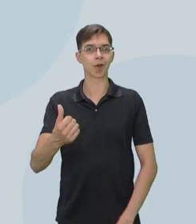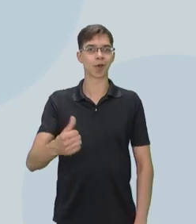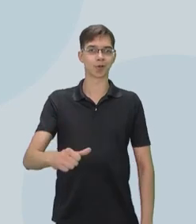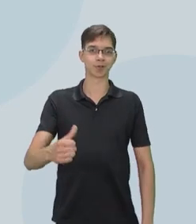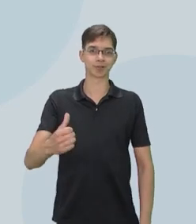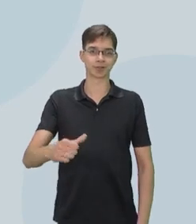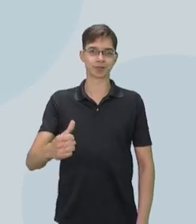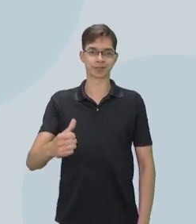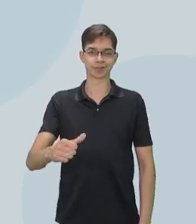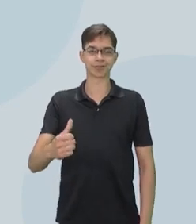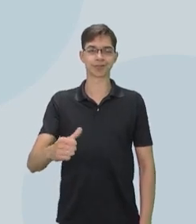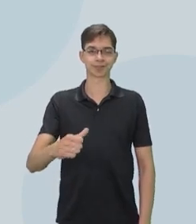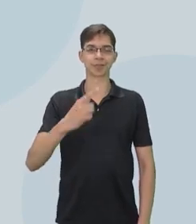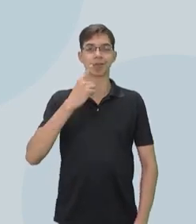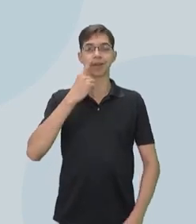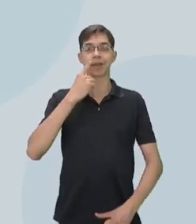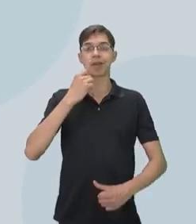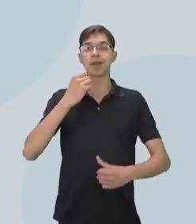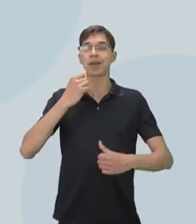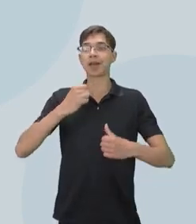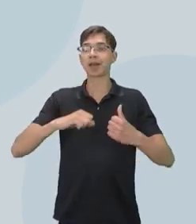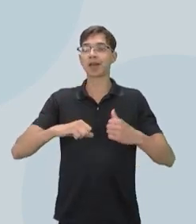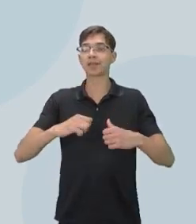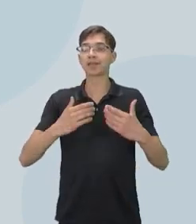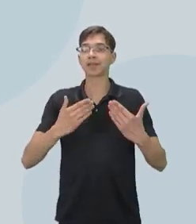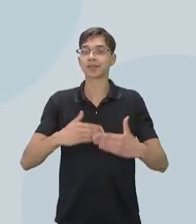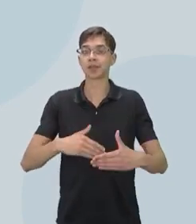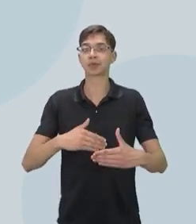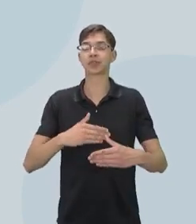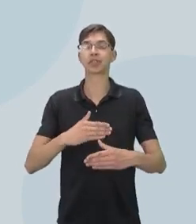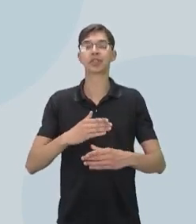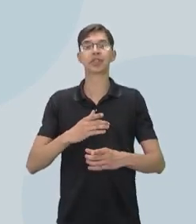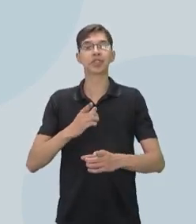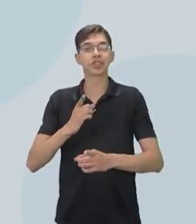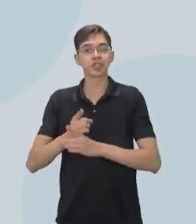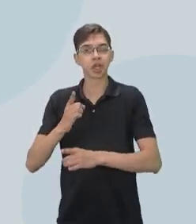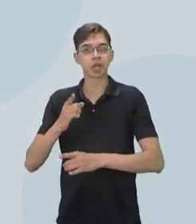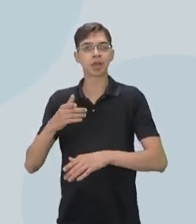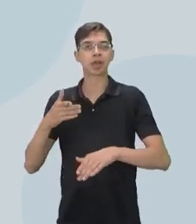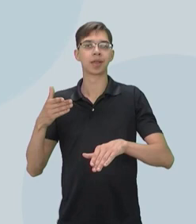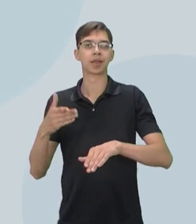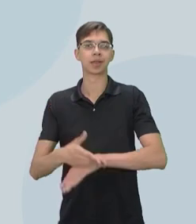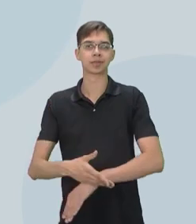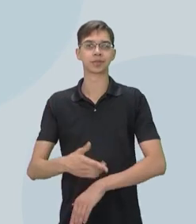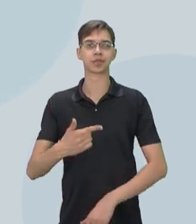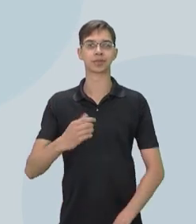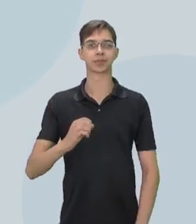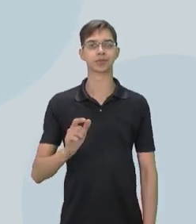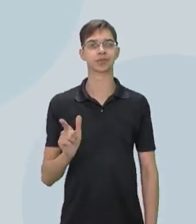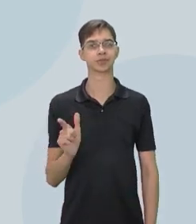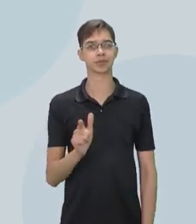Questão 11 da avaliação diagnóstica de entrada de 2022. Está aqui.